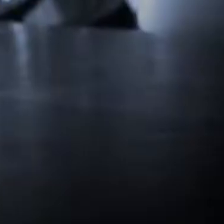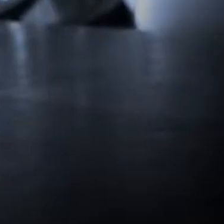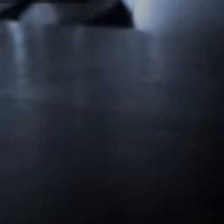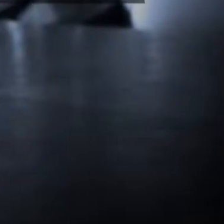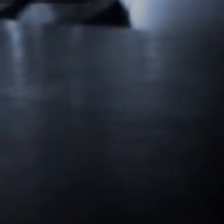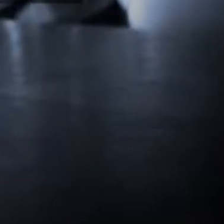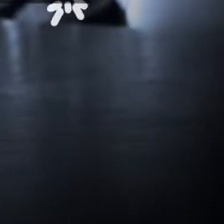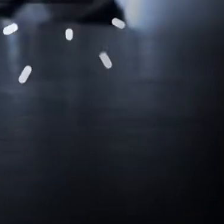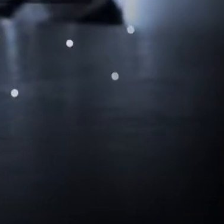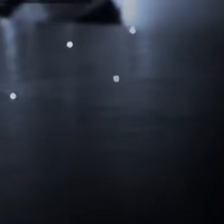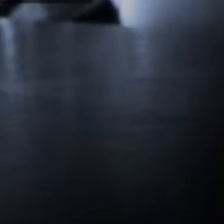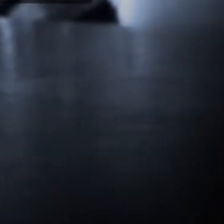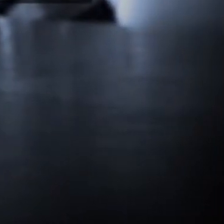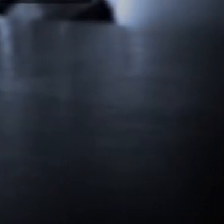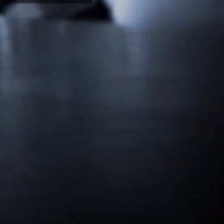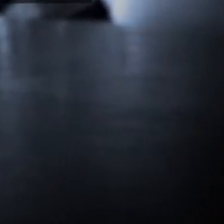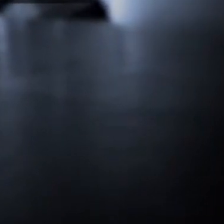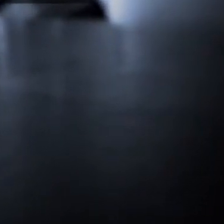Sul.